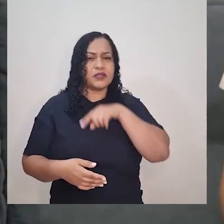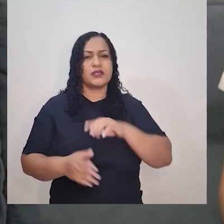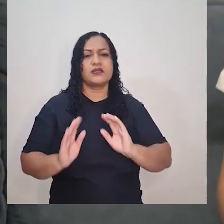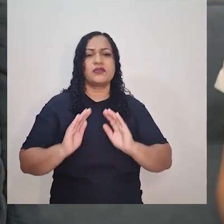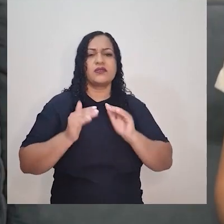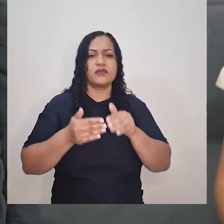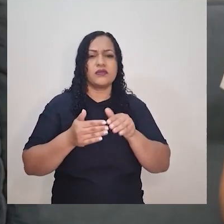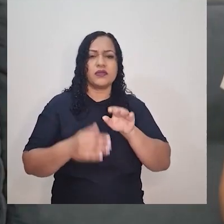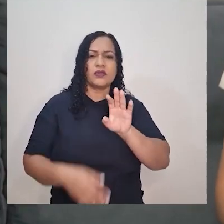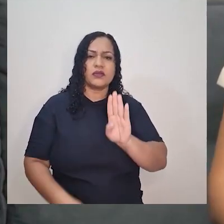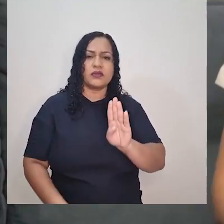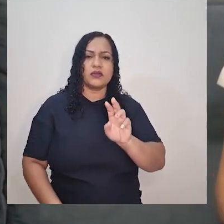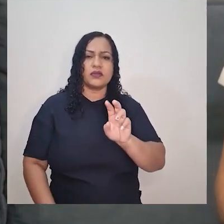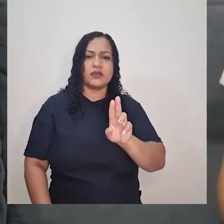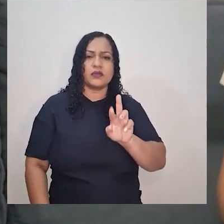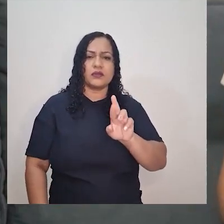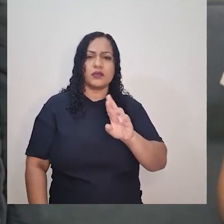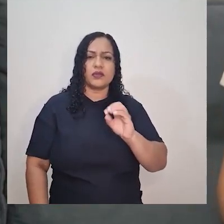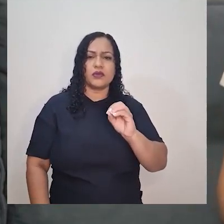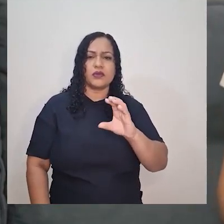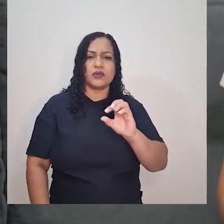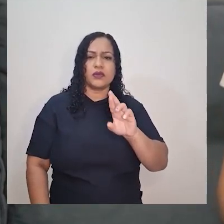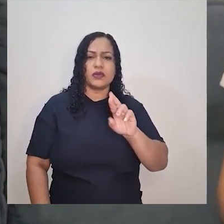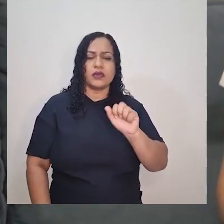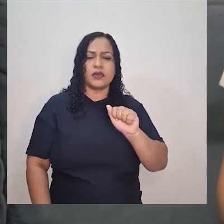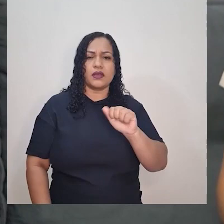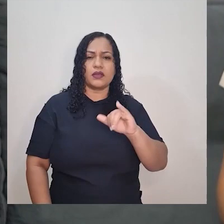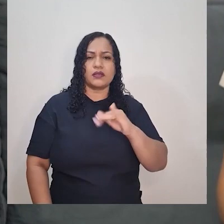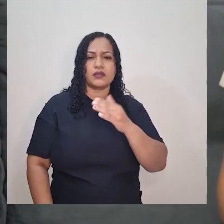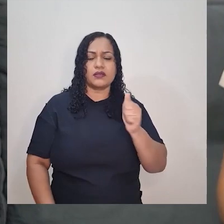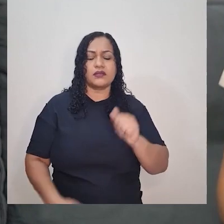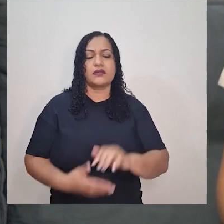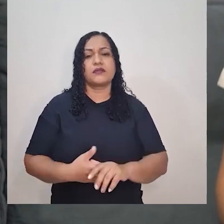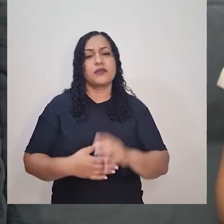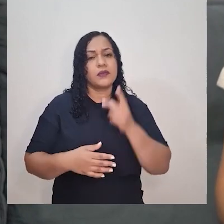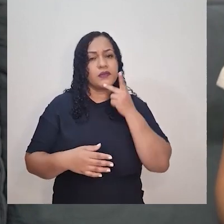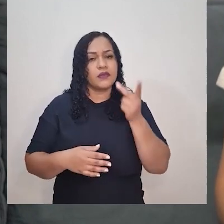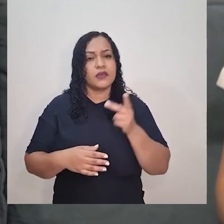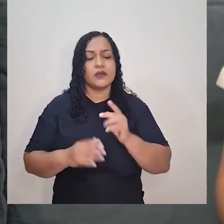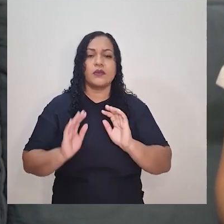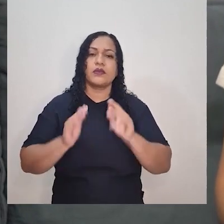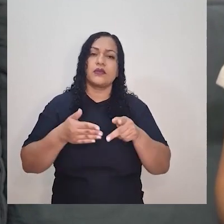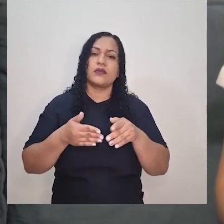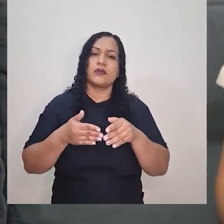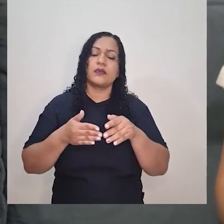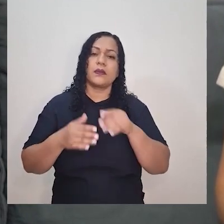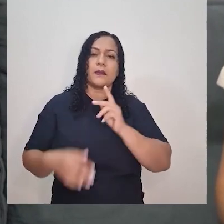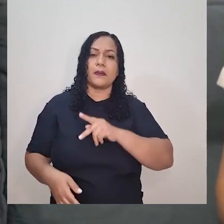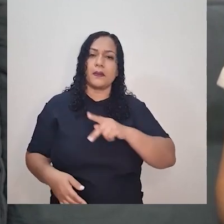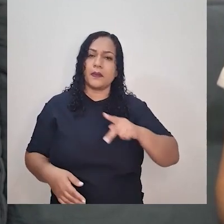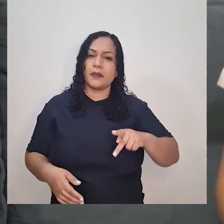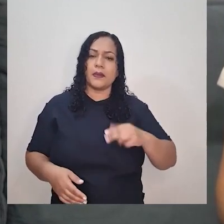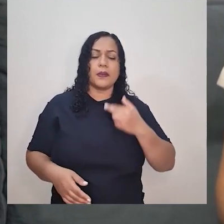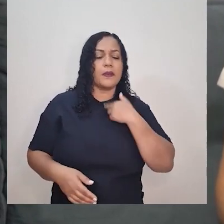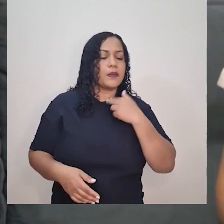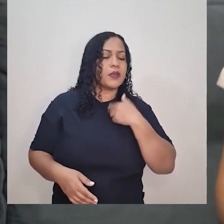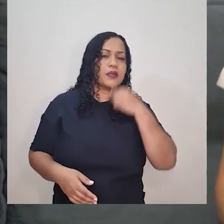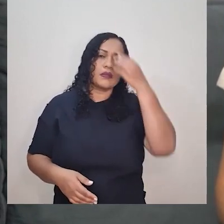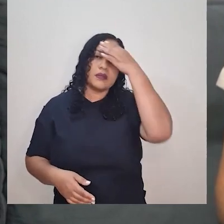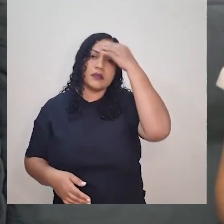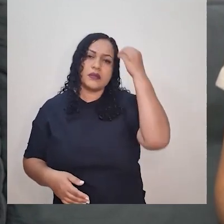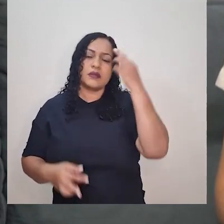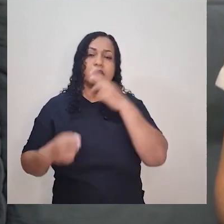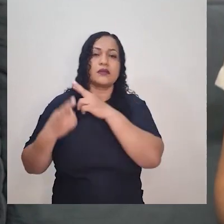nós falamos em relação ao PPP, nós não podemos esquecer da